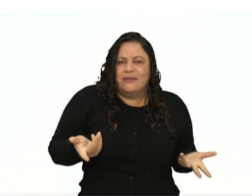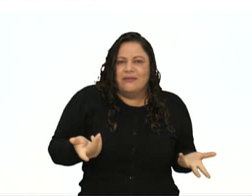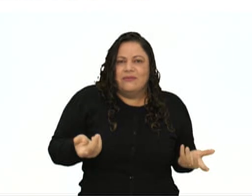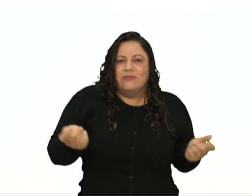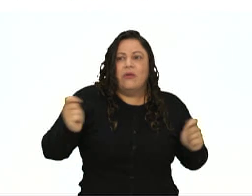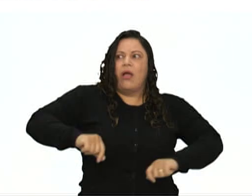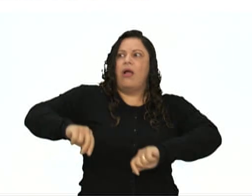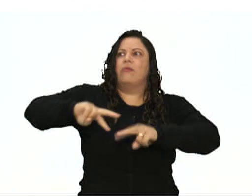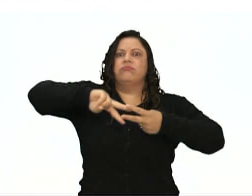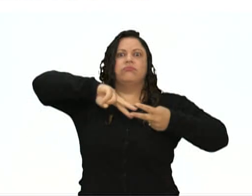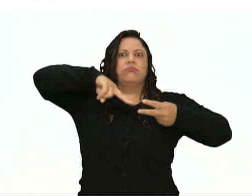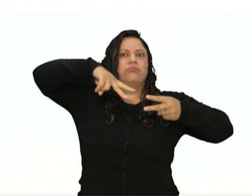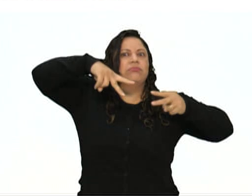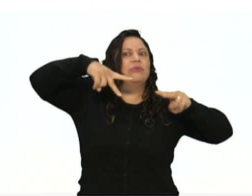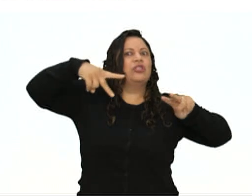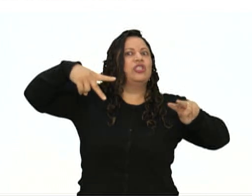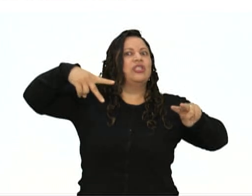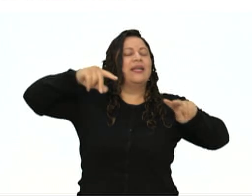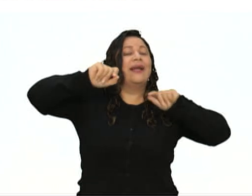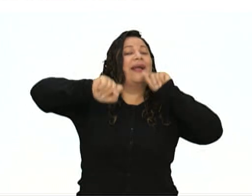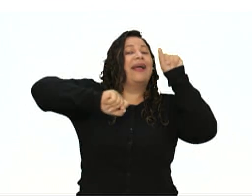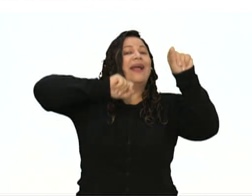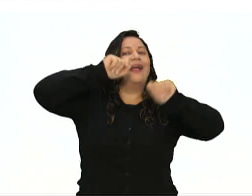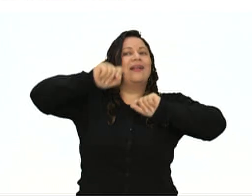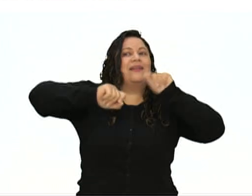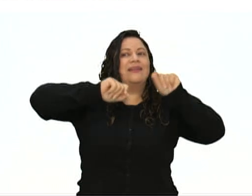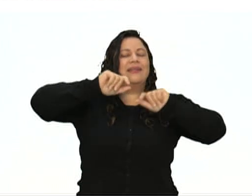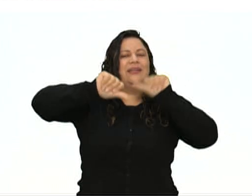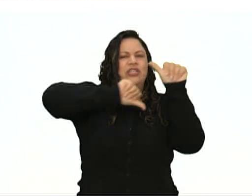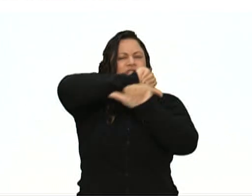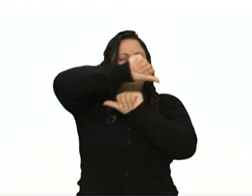genérica da semente de várias espécies